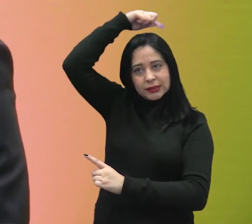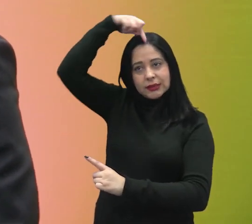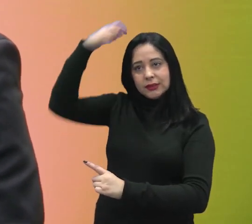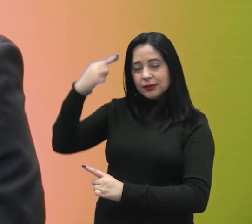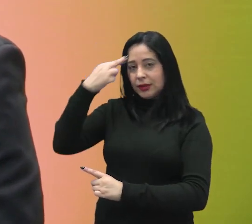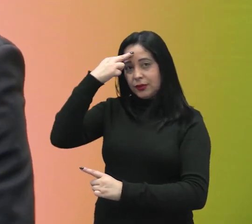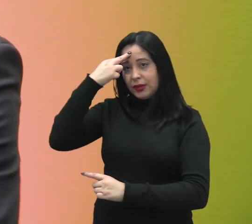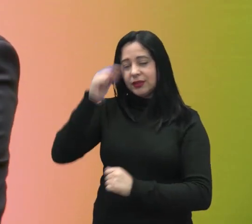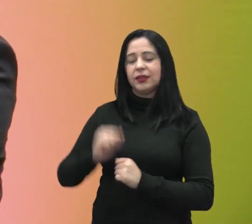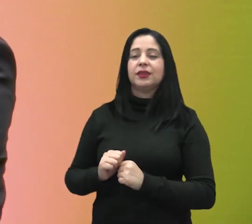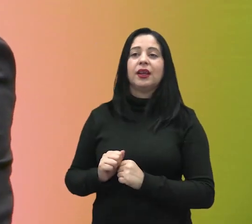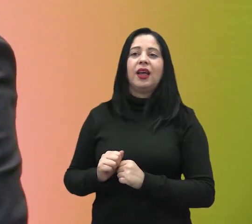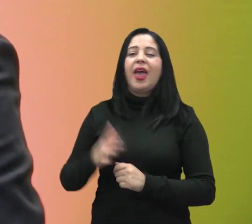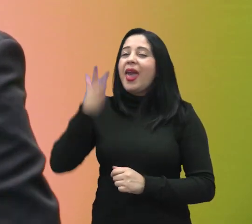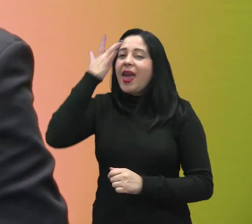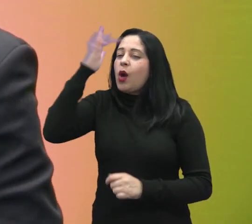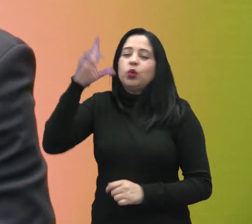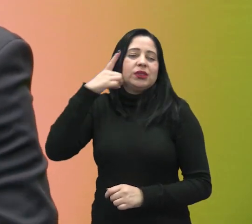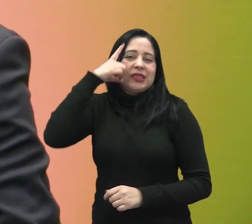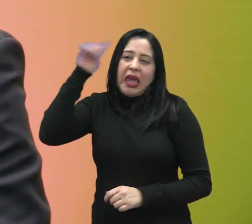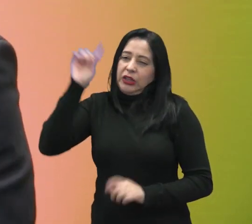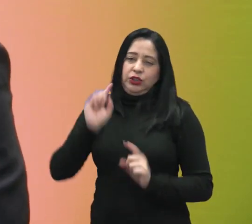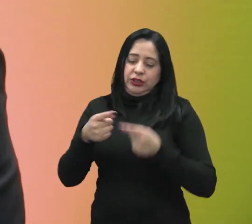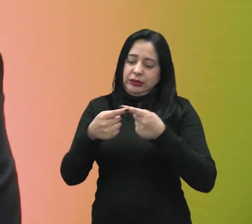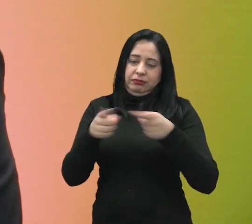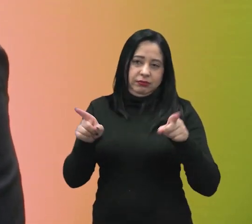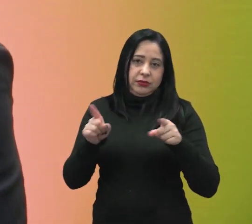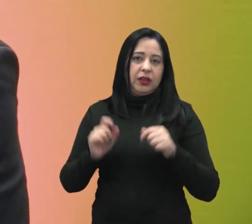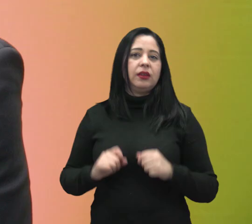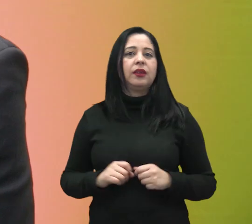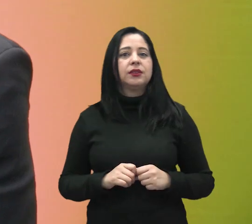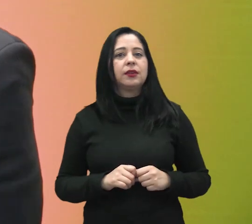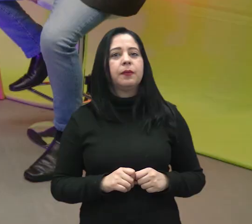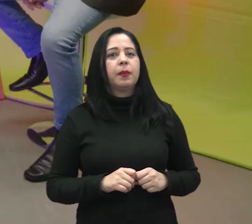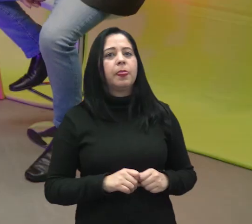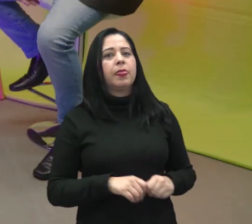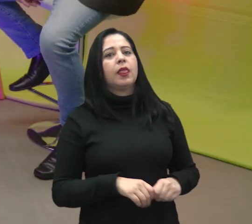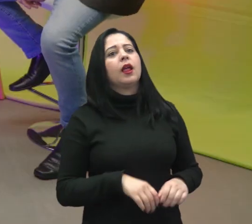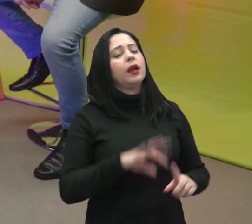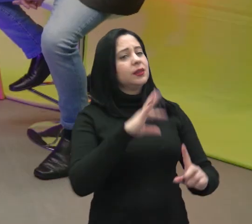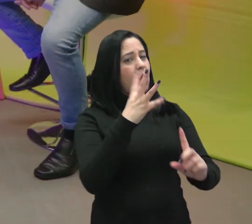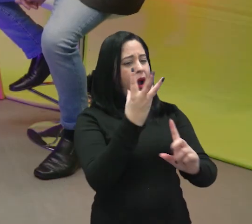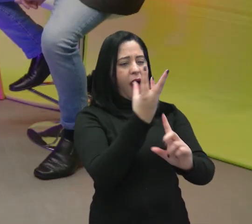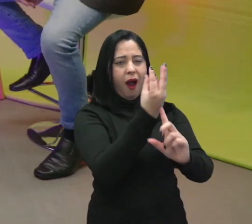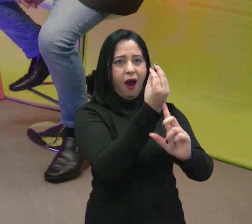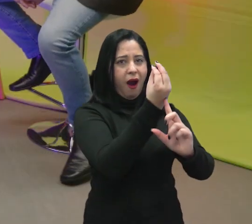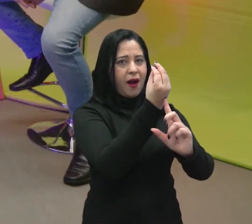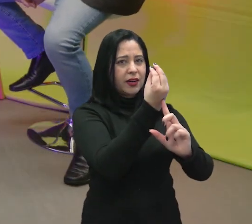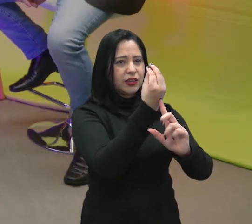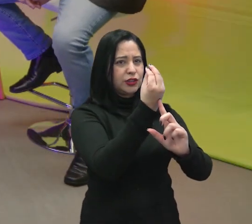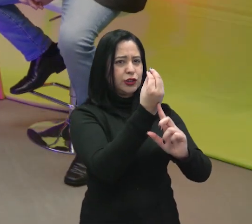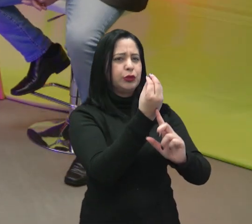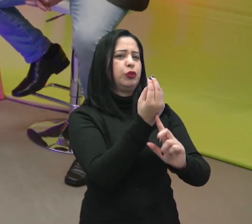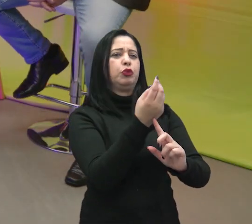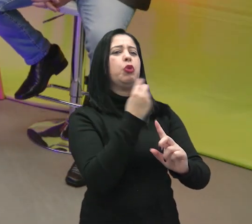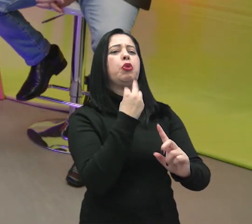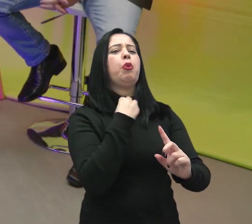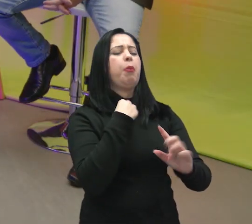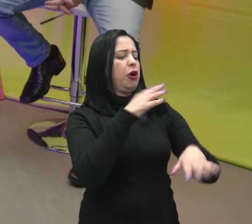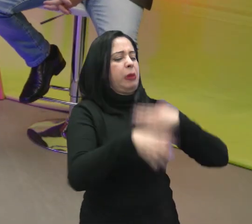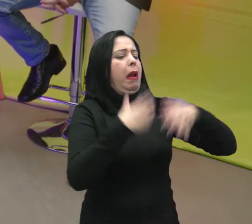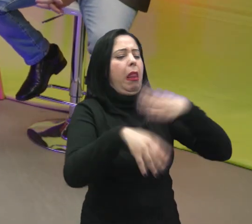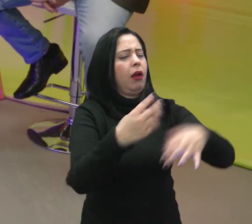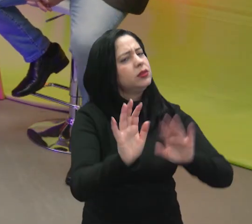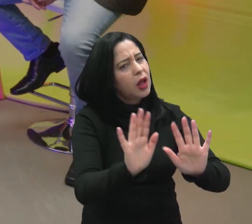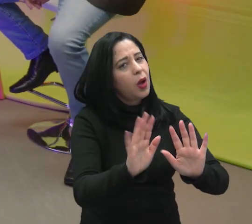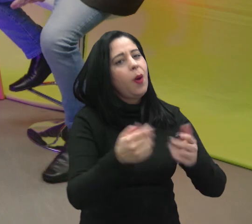mas era maio, passou para junho, mas até o final do ano. Mas faz parte do processo, a arte não pode ser acelerada desse faz jeito, parte do tem processo. que